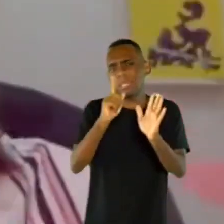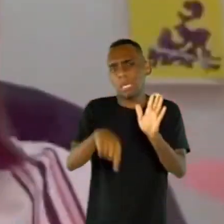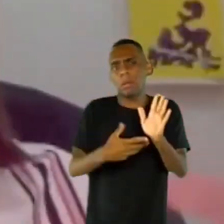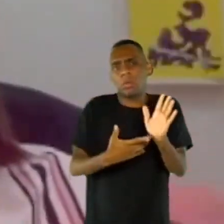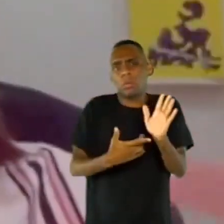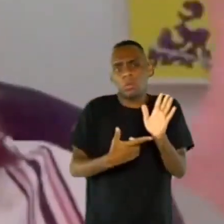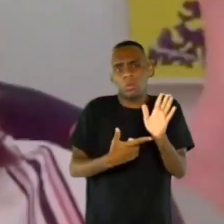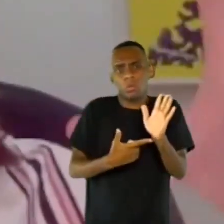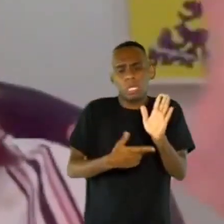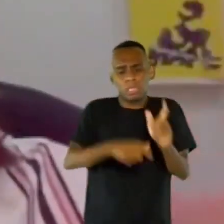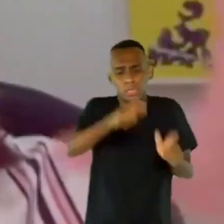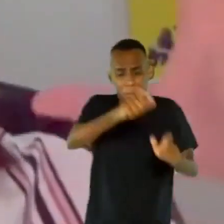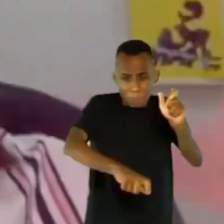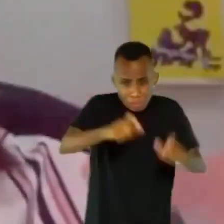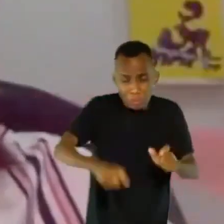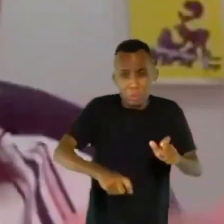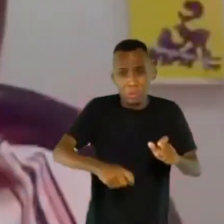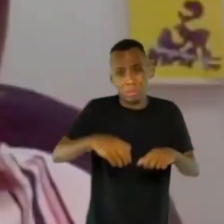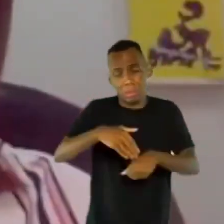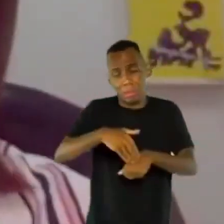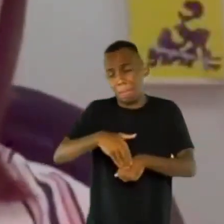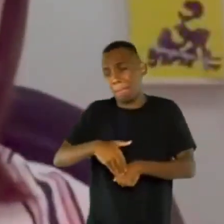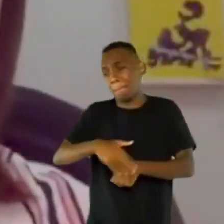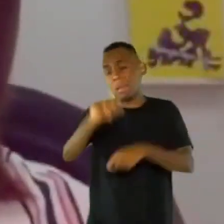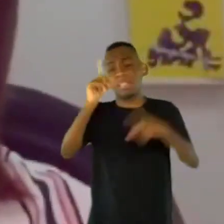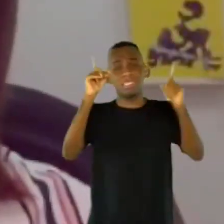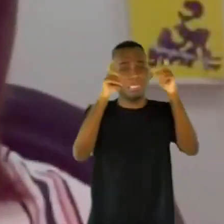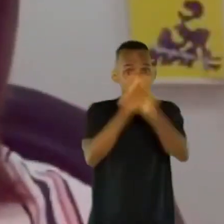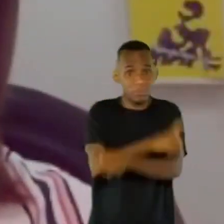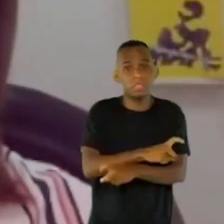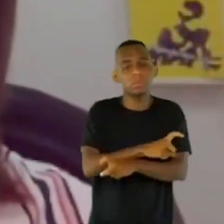os miseráveis dessa atual tragédia brasileira.